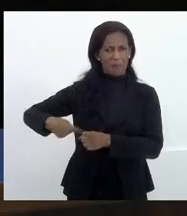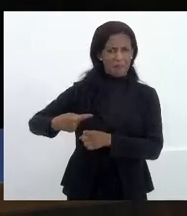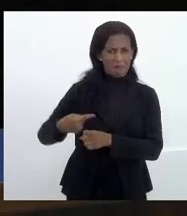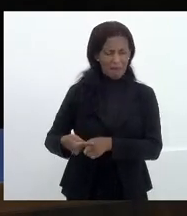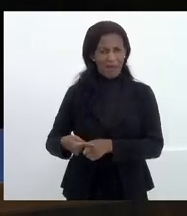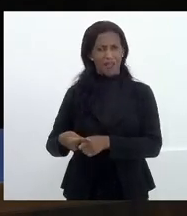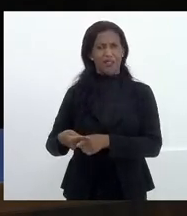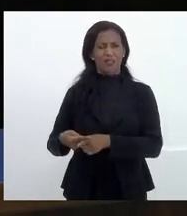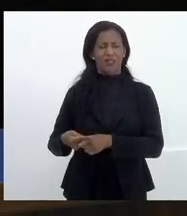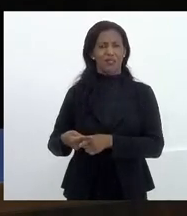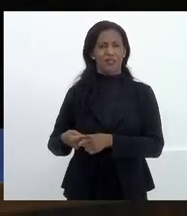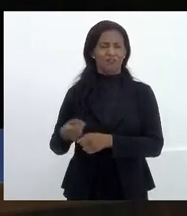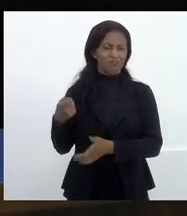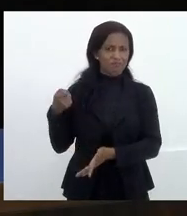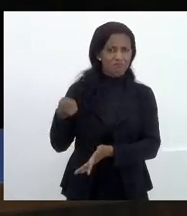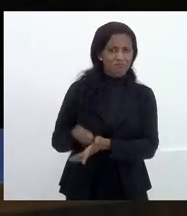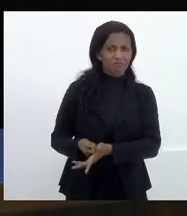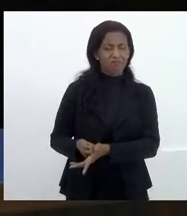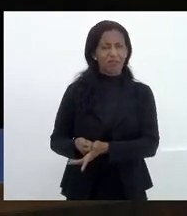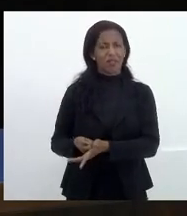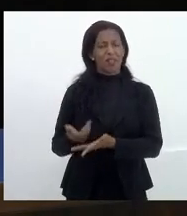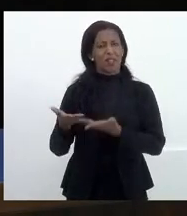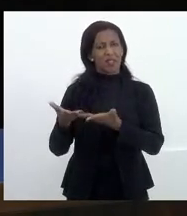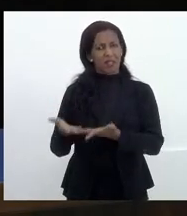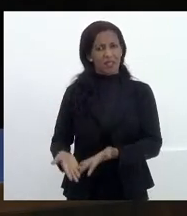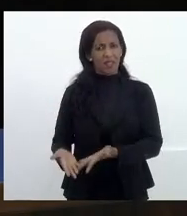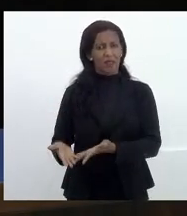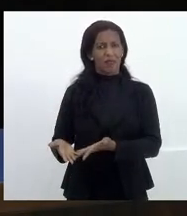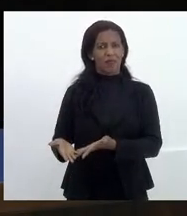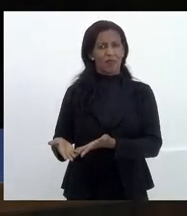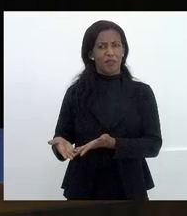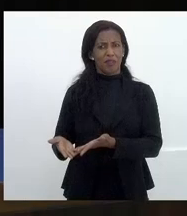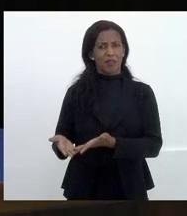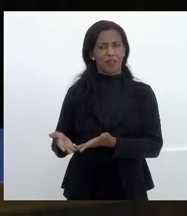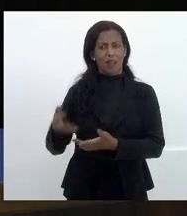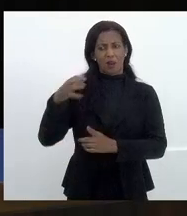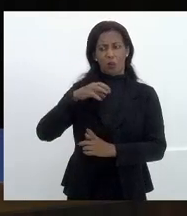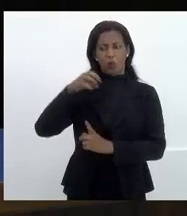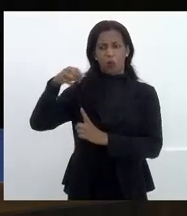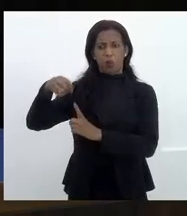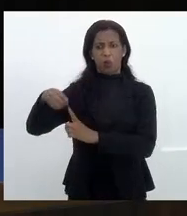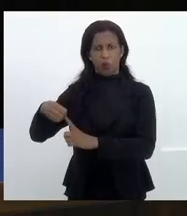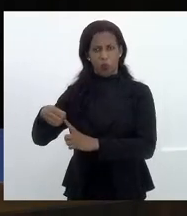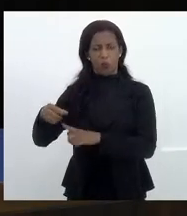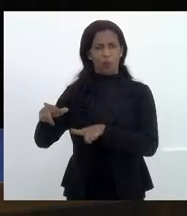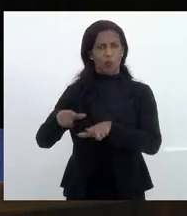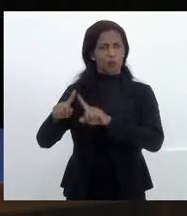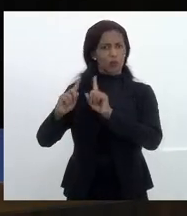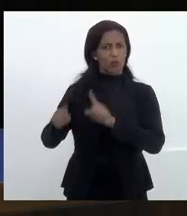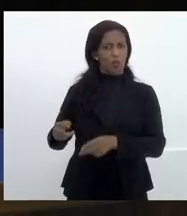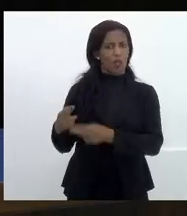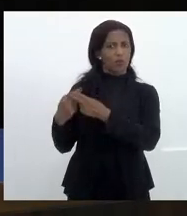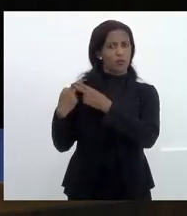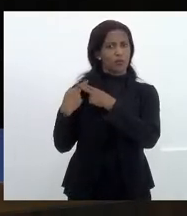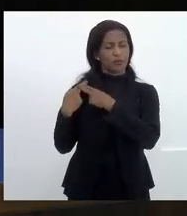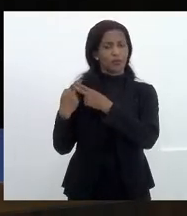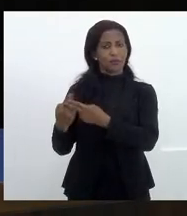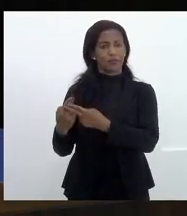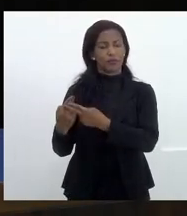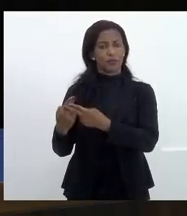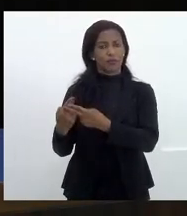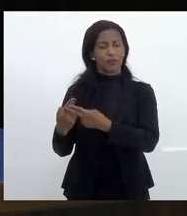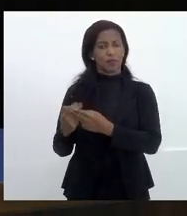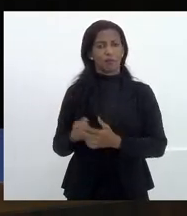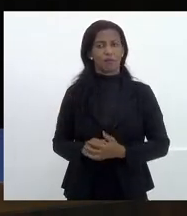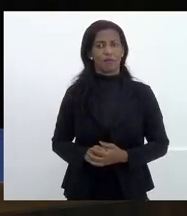intensa e que acaba ficando nas costas do Servidor Público do Estado do Rio de Janeiro a responsabilidade e